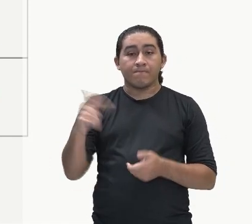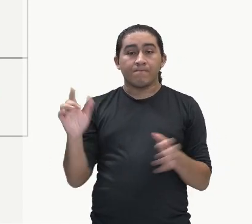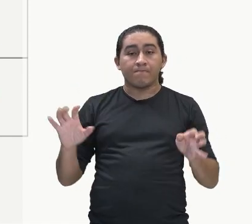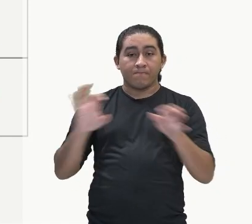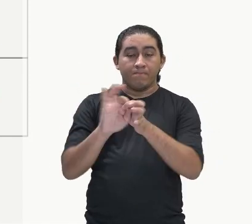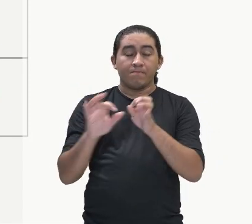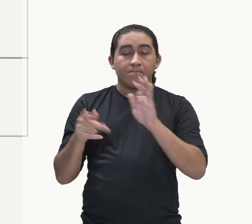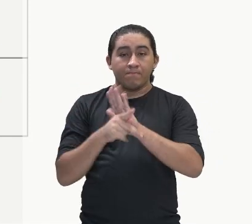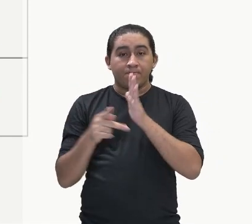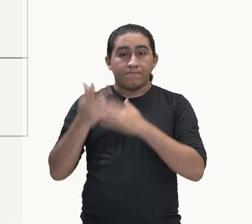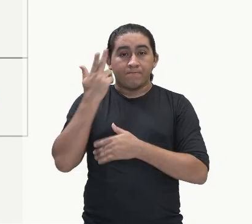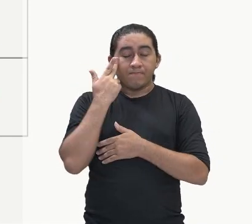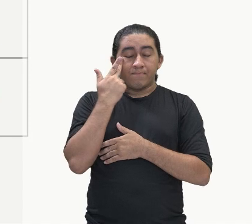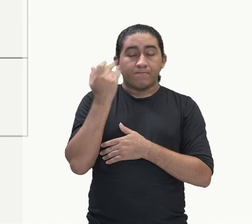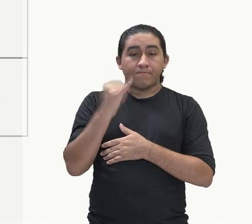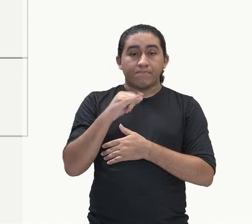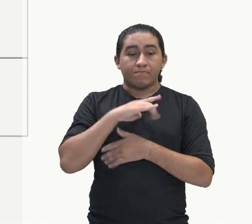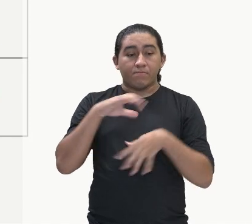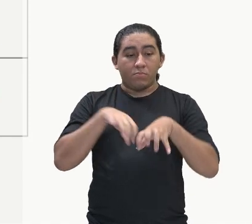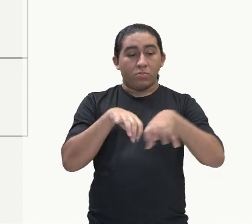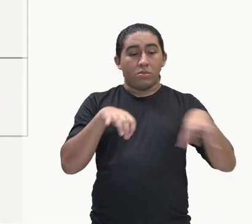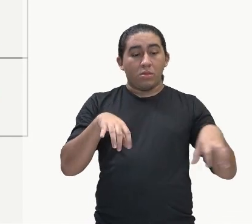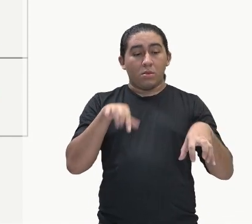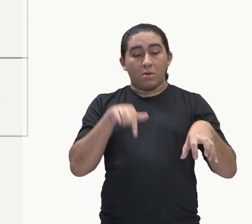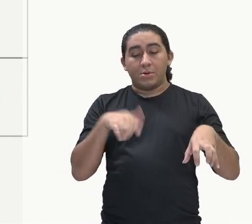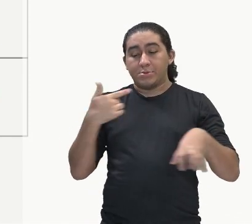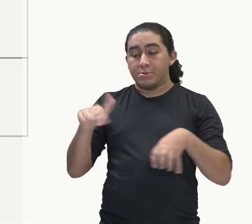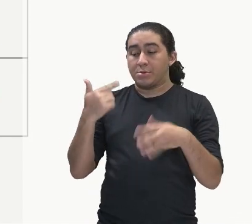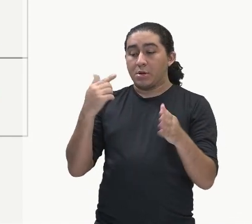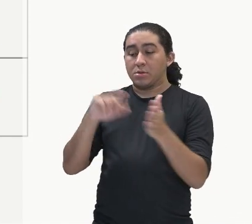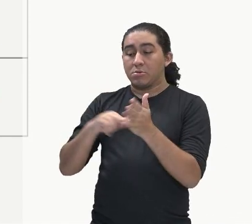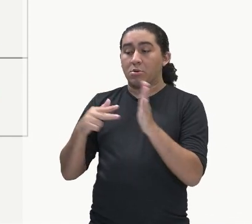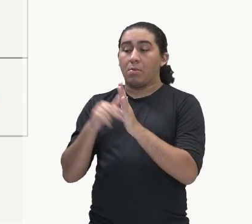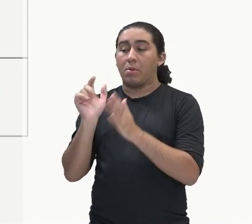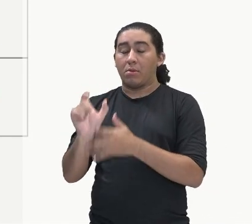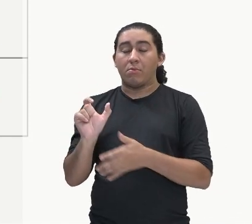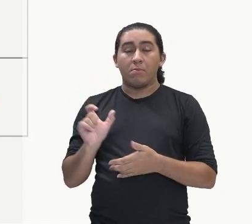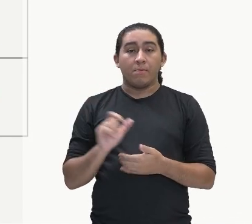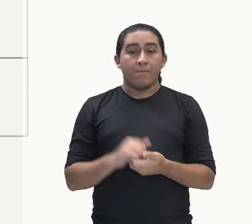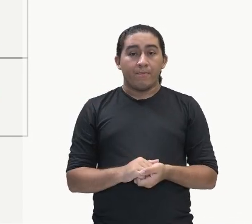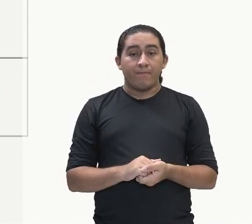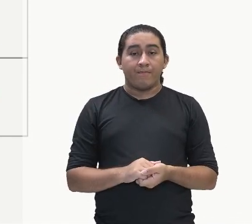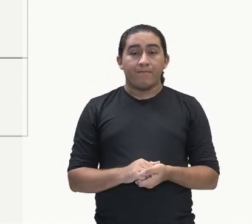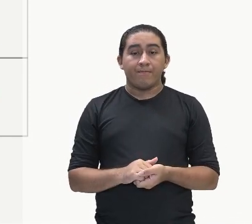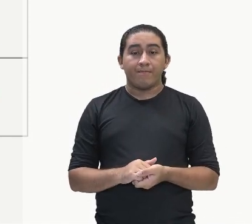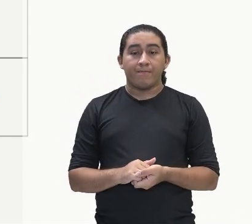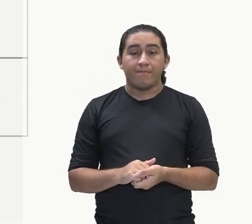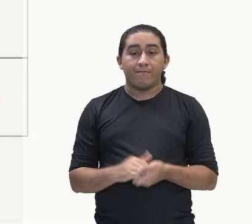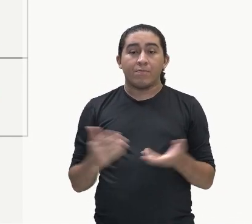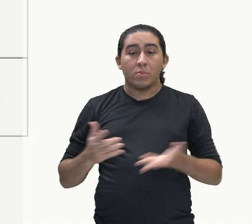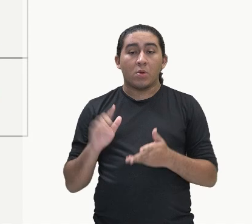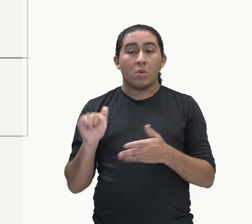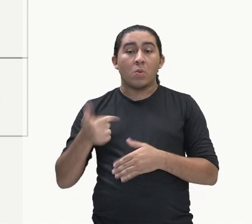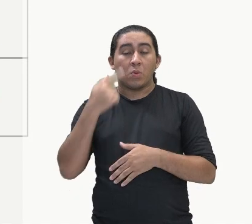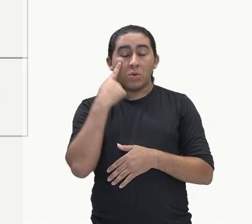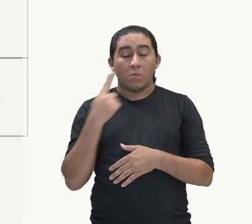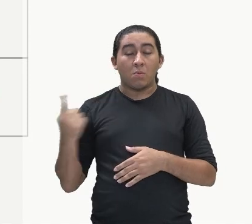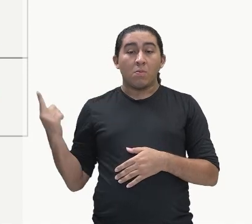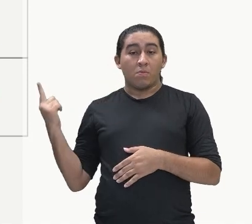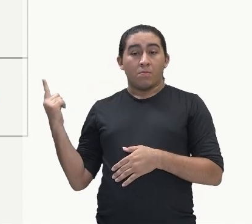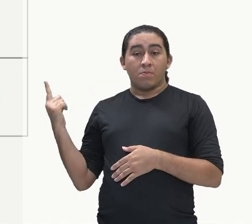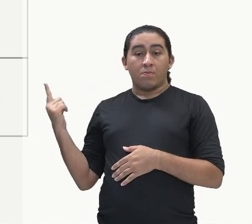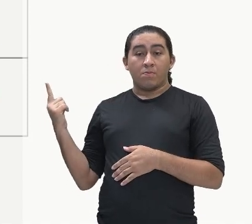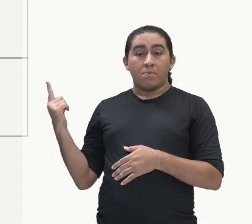como, né? Se tirar um, não vai existir sem o outro. Aqui, apedrejar do mesmo jeito